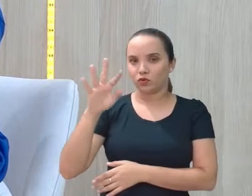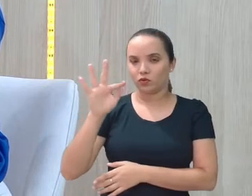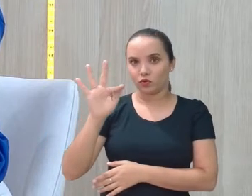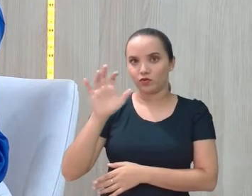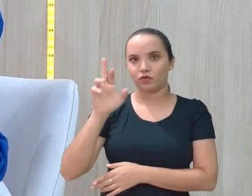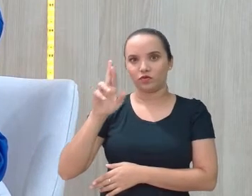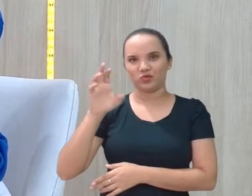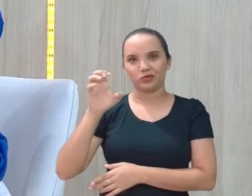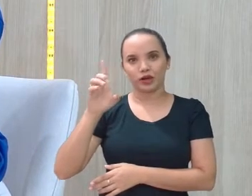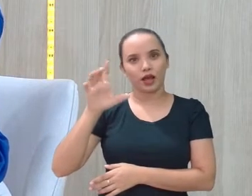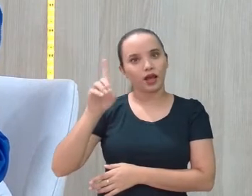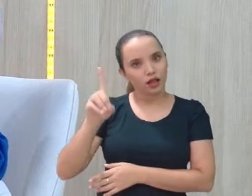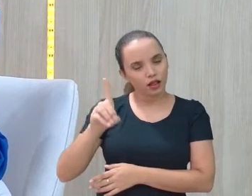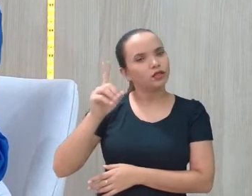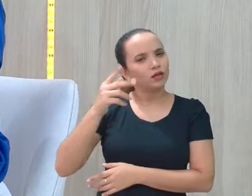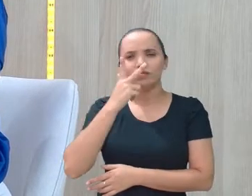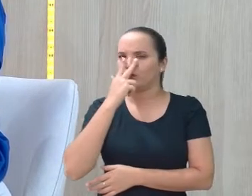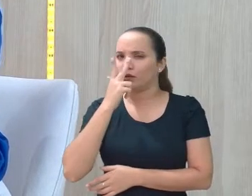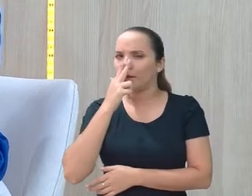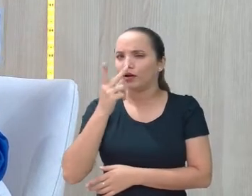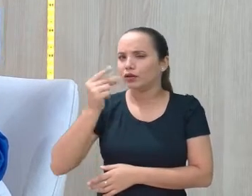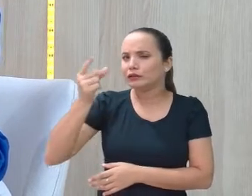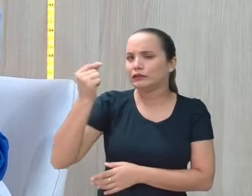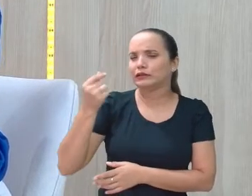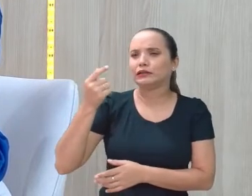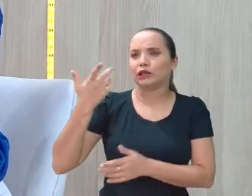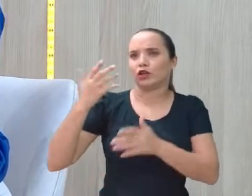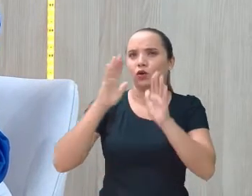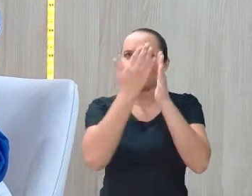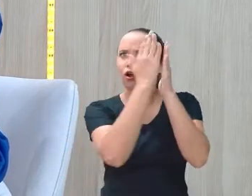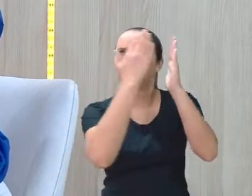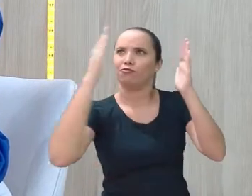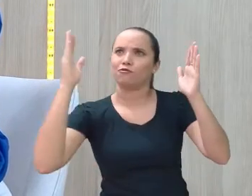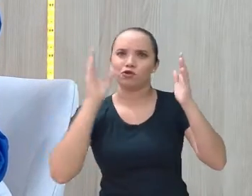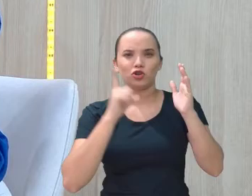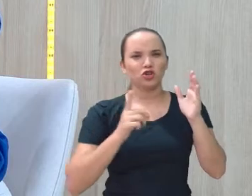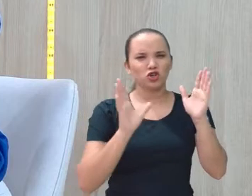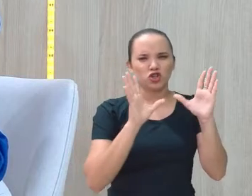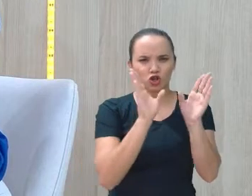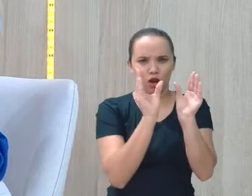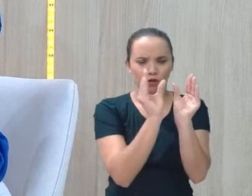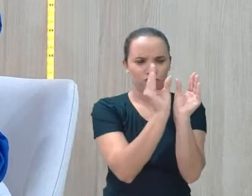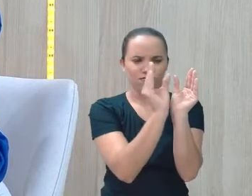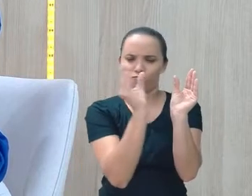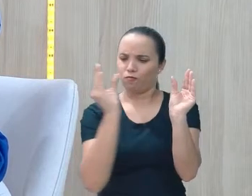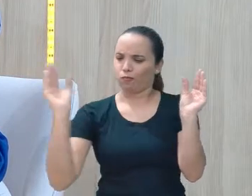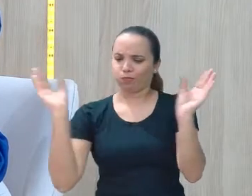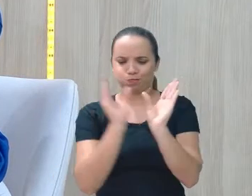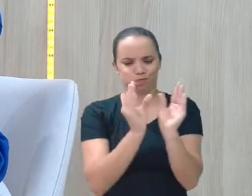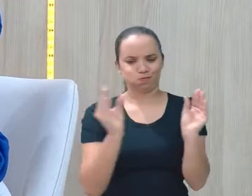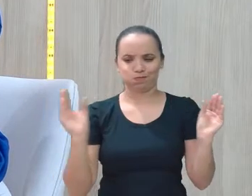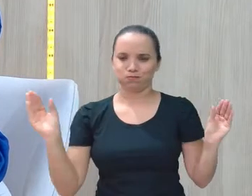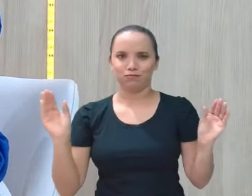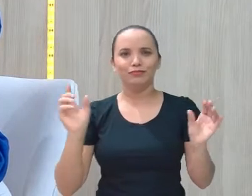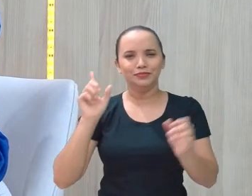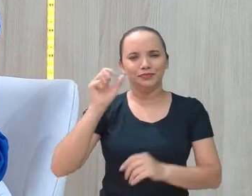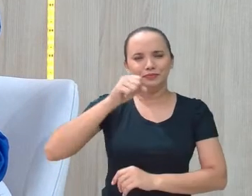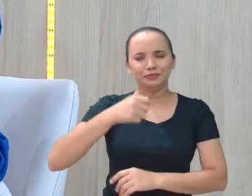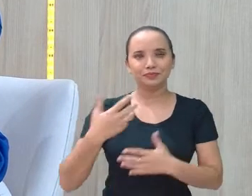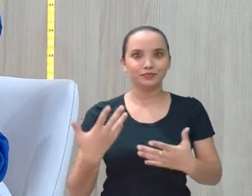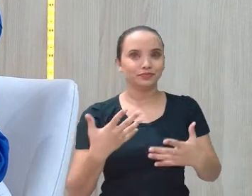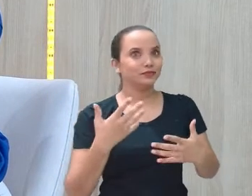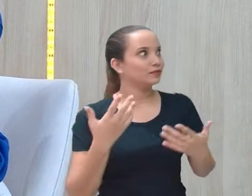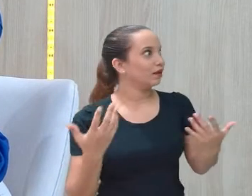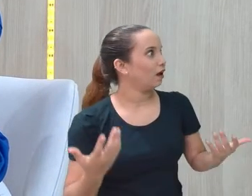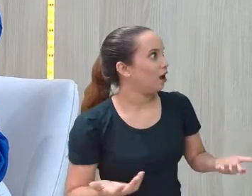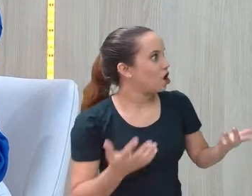bem parecida com a estantezinha com as matrizes. É bem interessante. Minha gente,